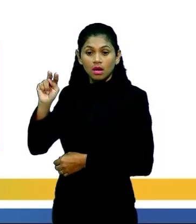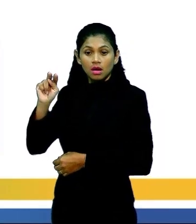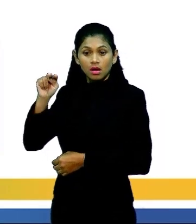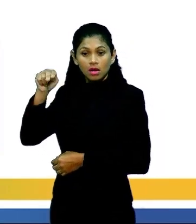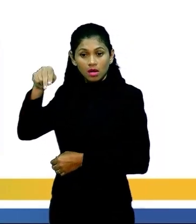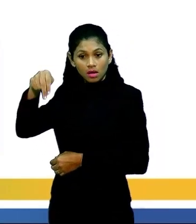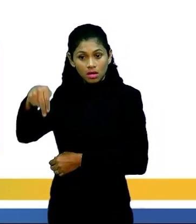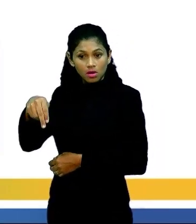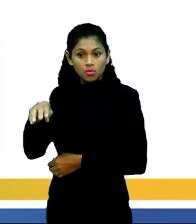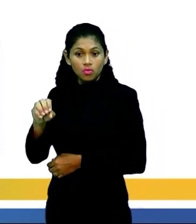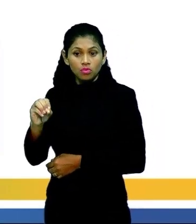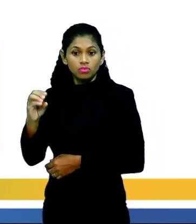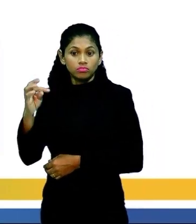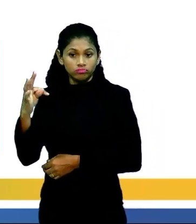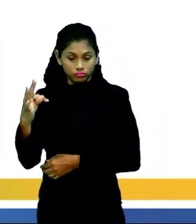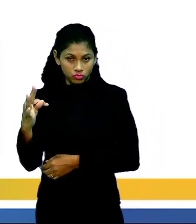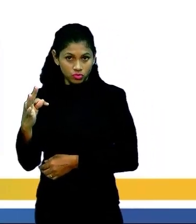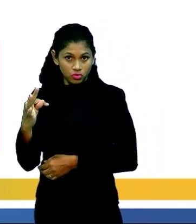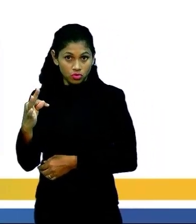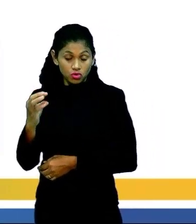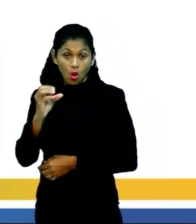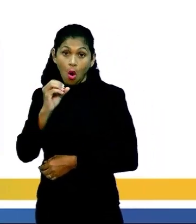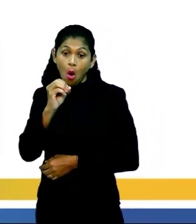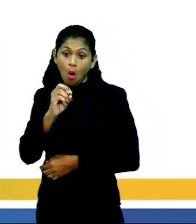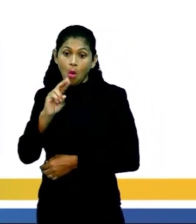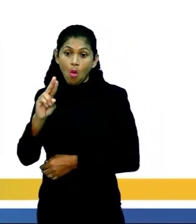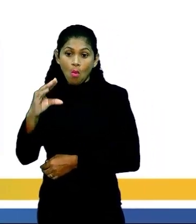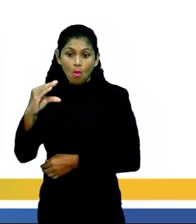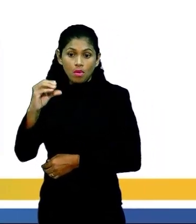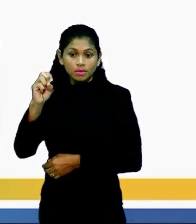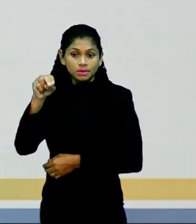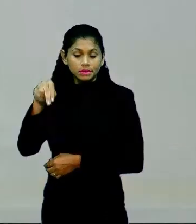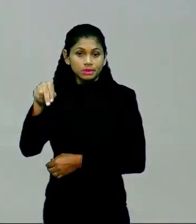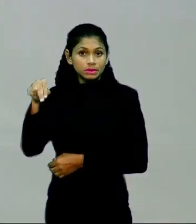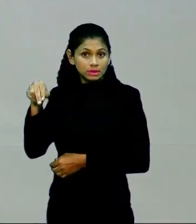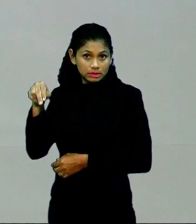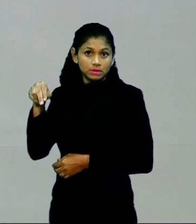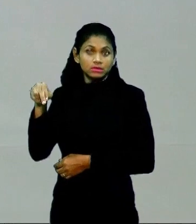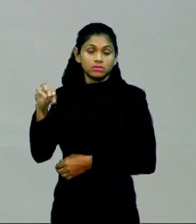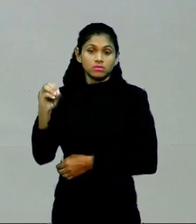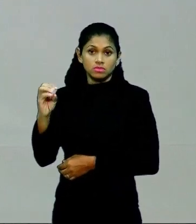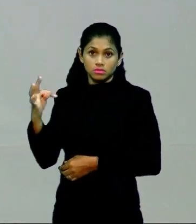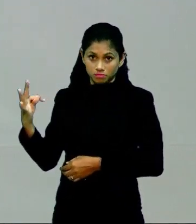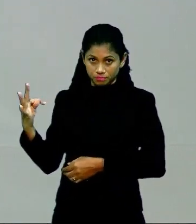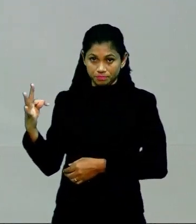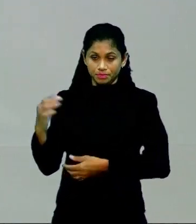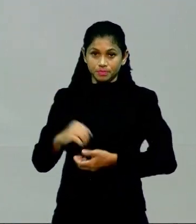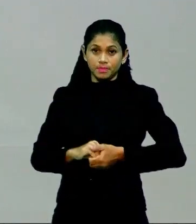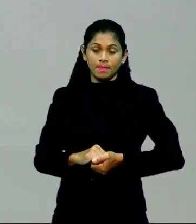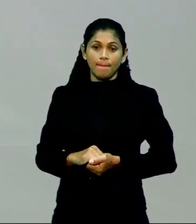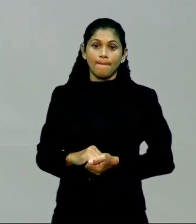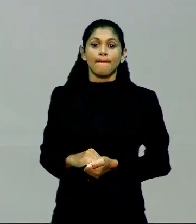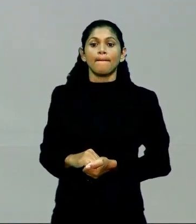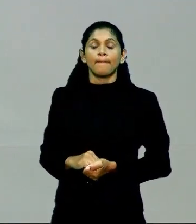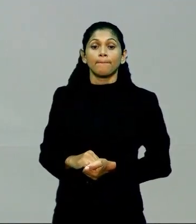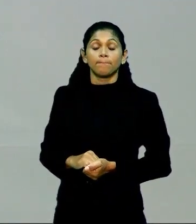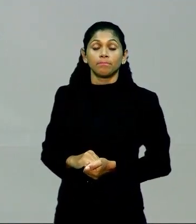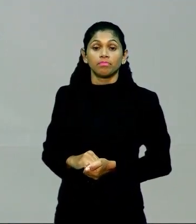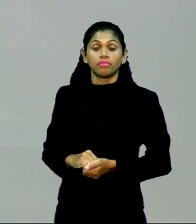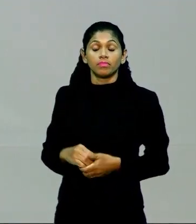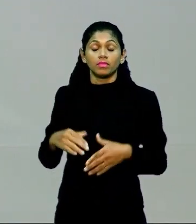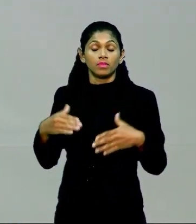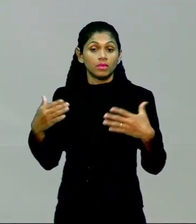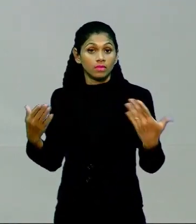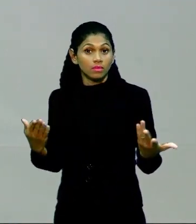utilizada na fala porque ela é mais informal, ok? Então, quando vocês verem as palavras